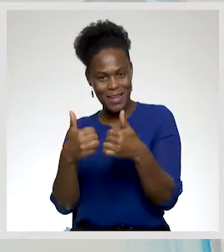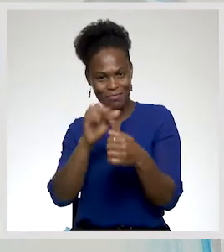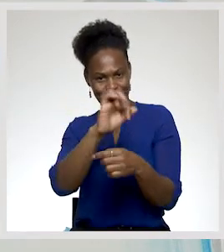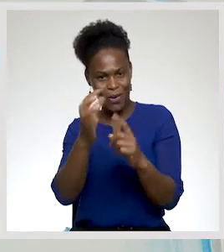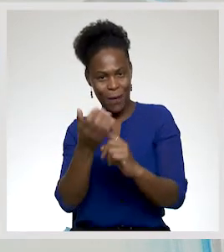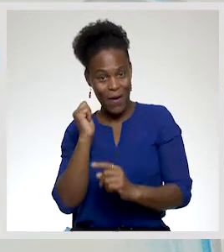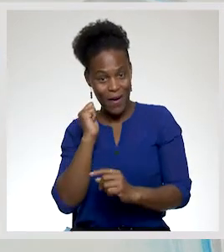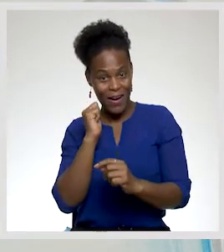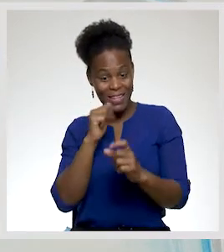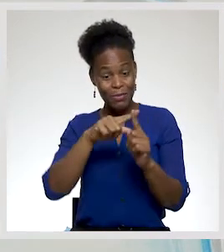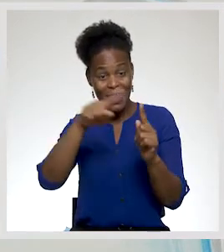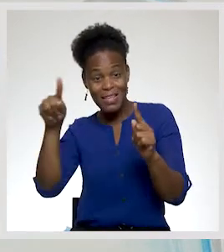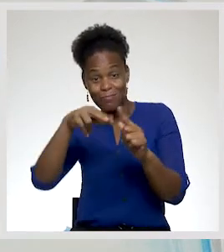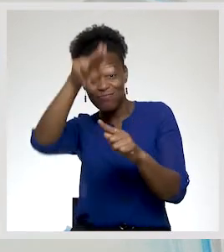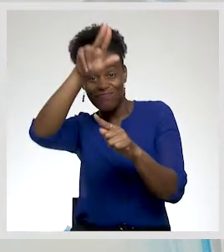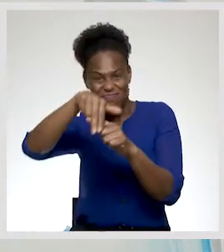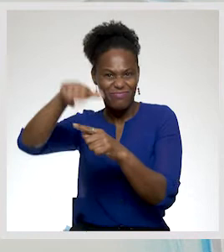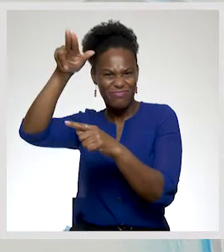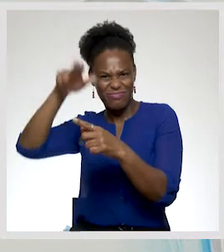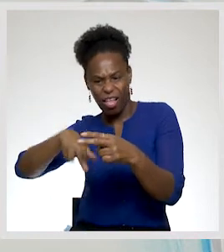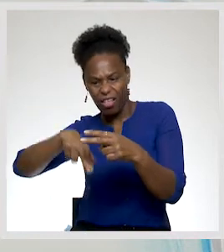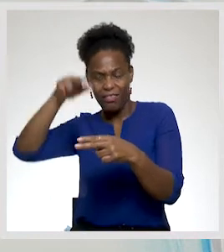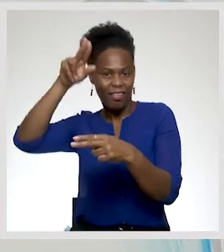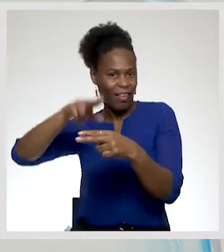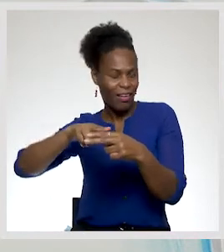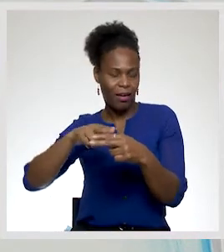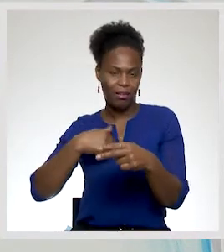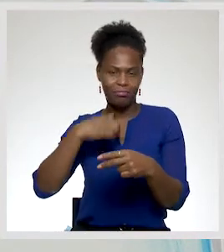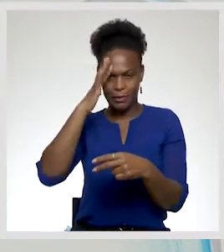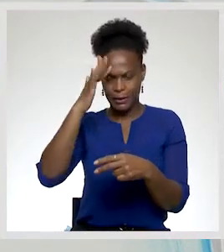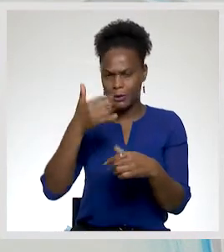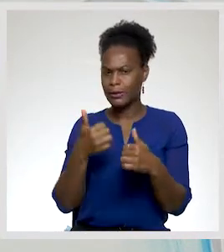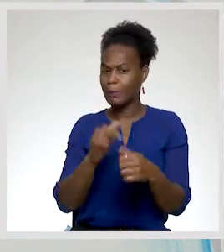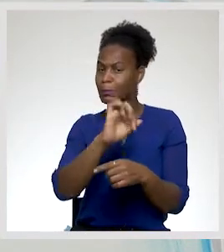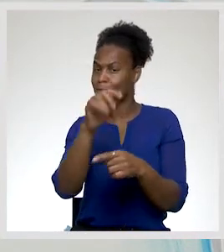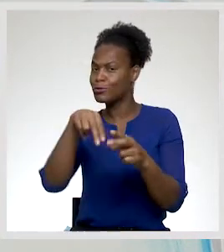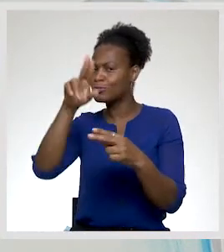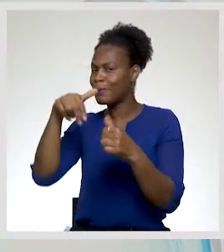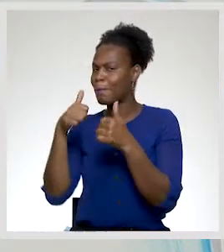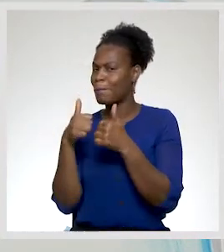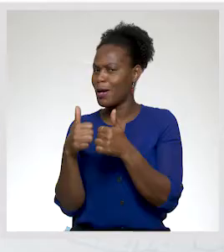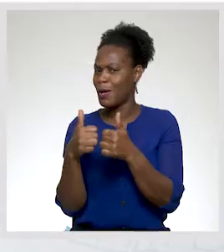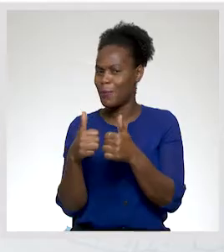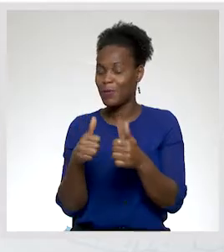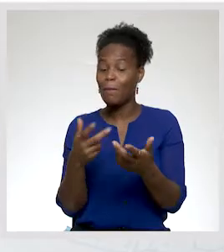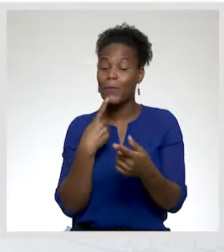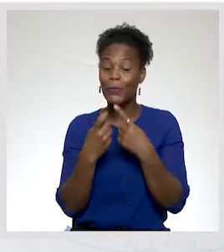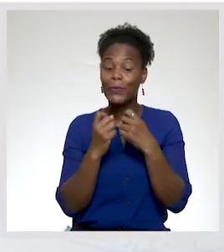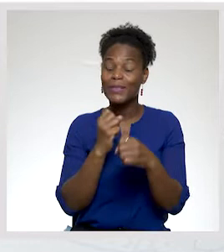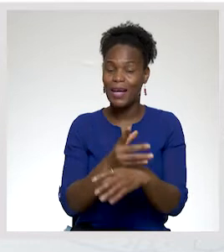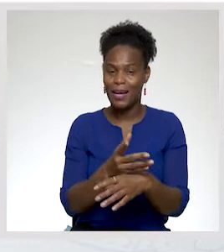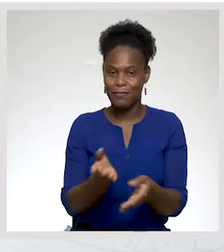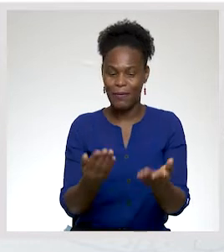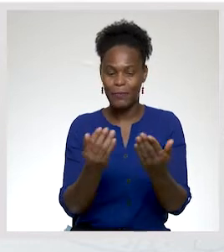direitinho? E não saiam da linha? Eu acho que sim, vocês são bons pintores. E vamos à pergunta